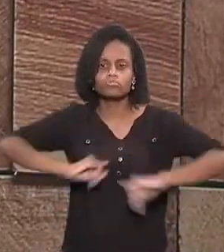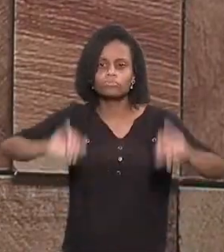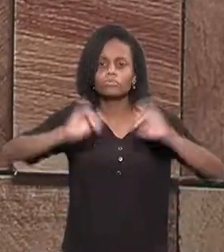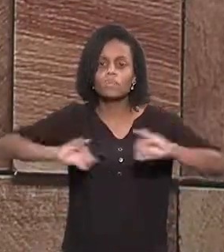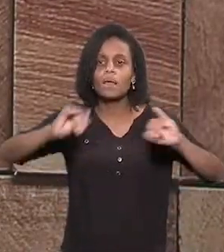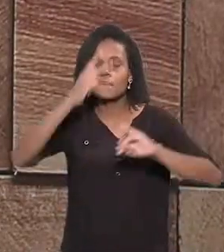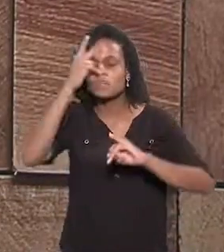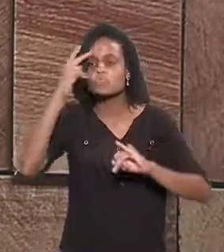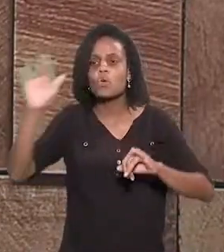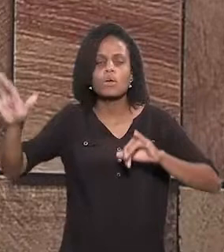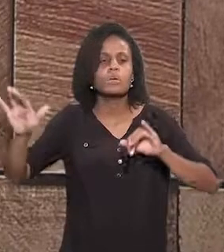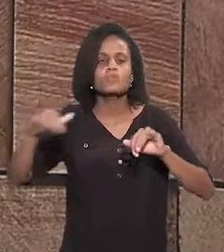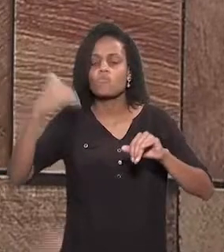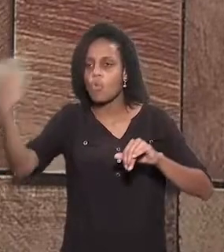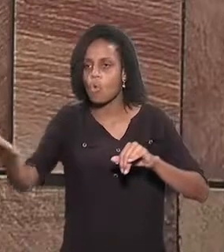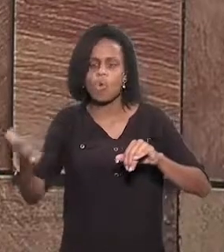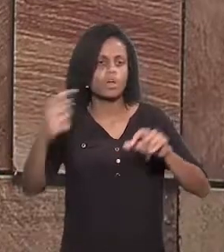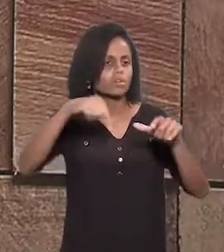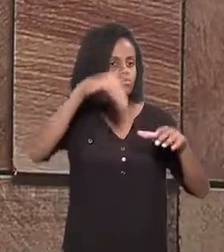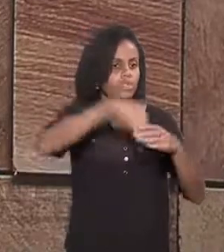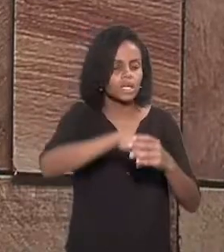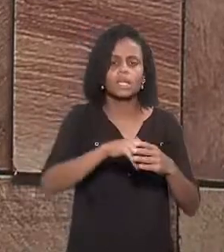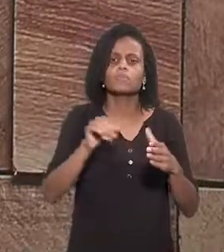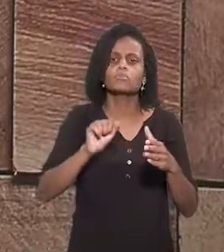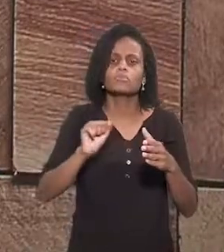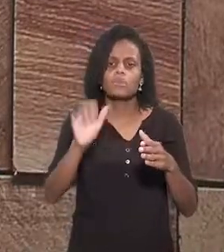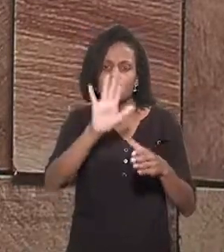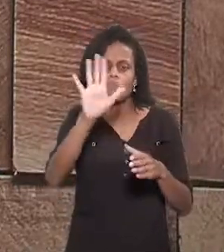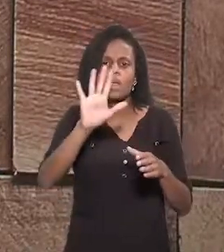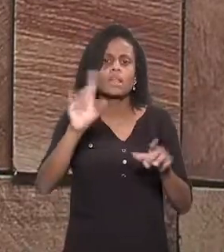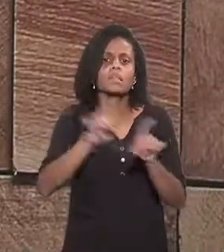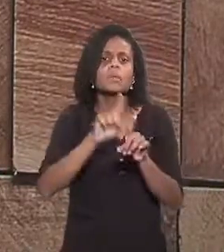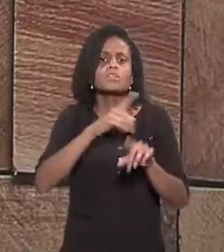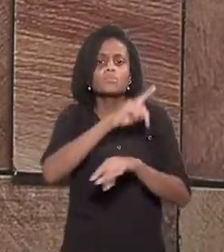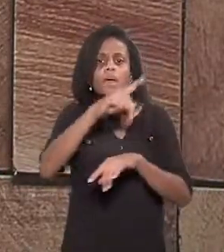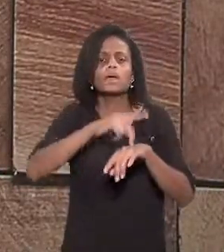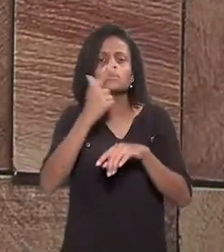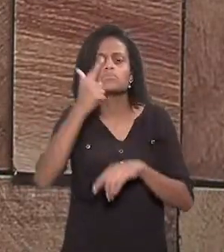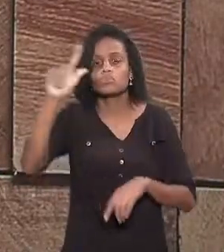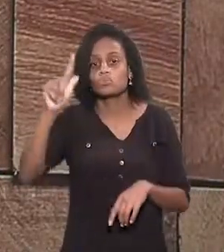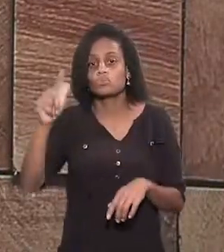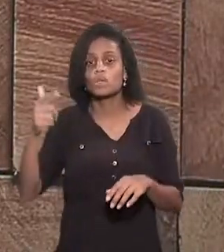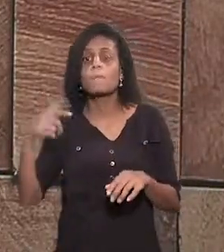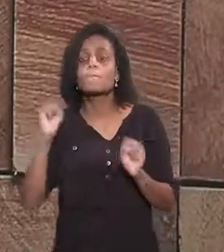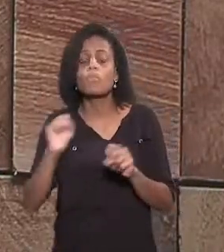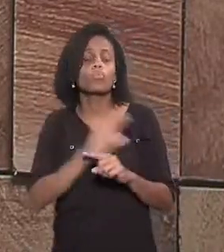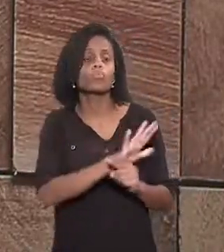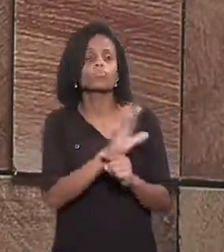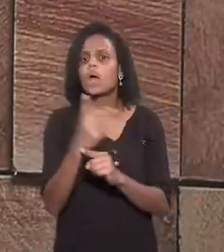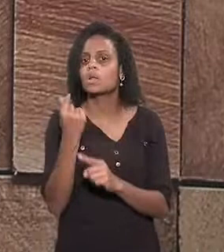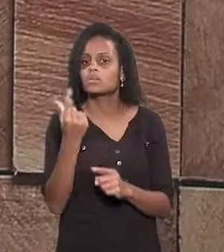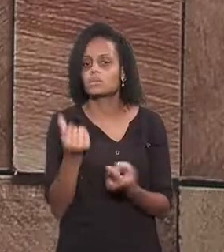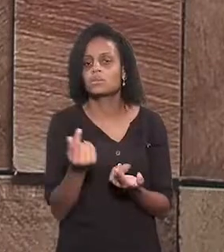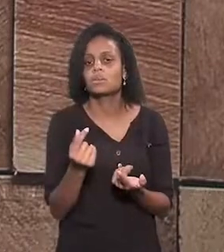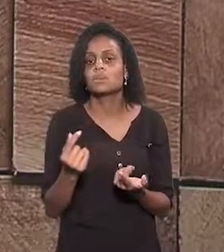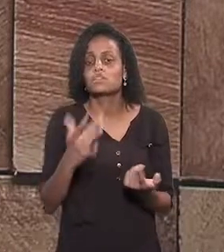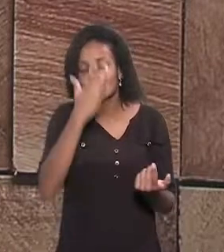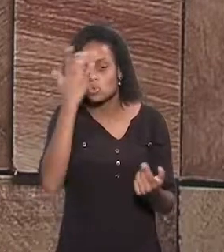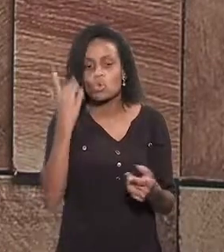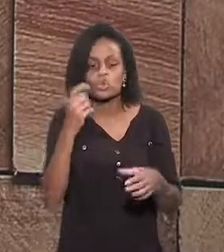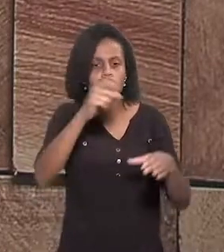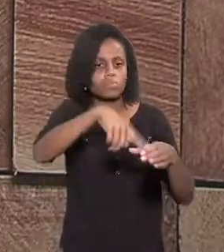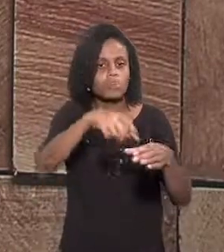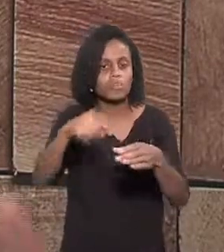campanha para que as pessoas de fora, de dentro, de todos os lugares do país até, possam contribuir. Então as pessoas fazem doações